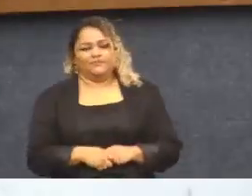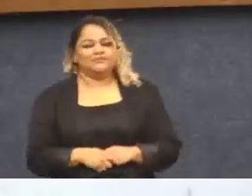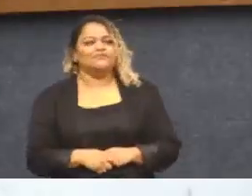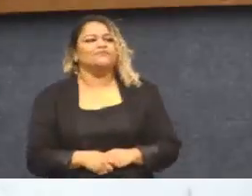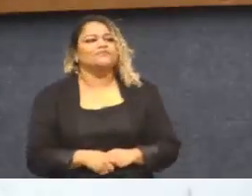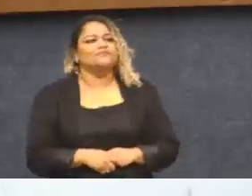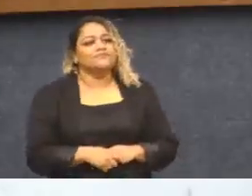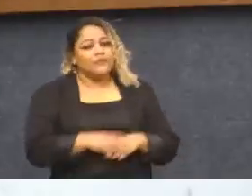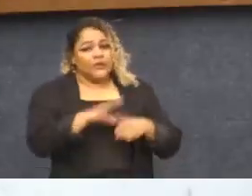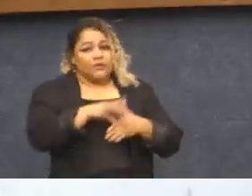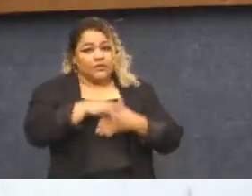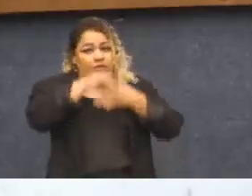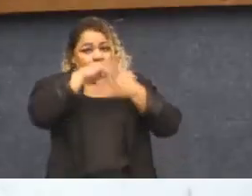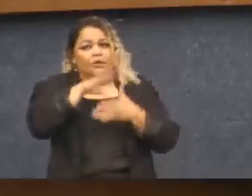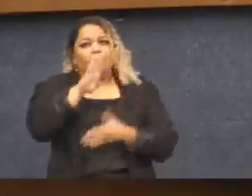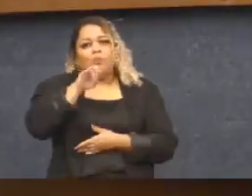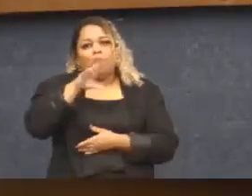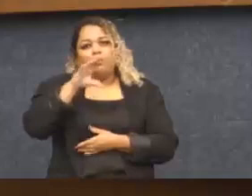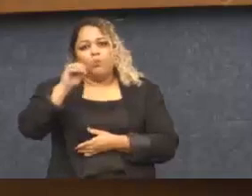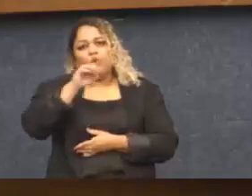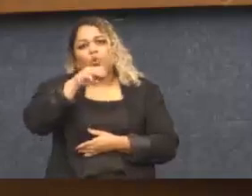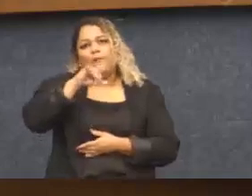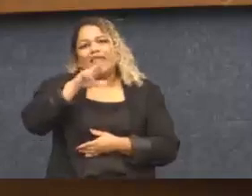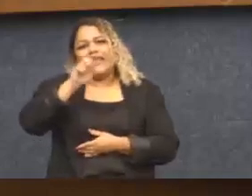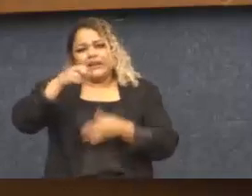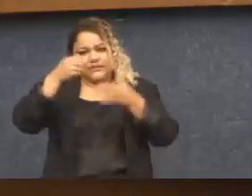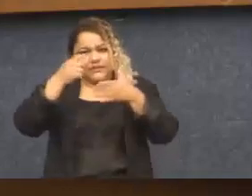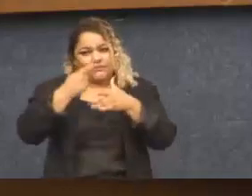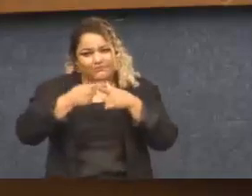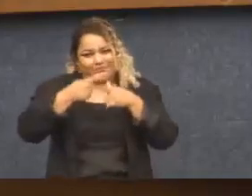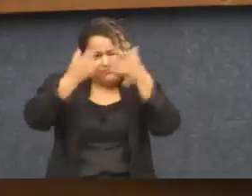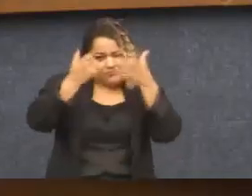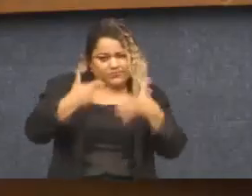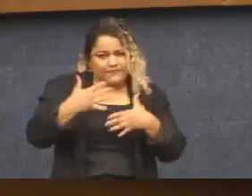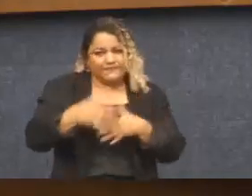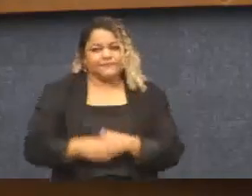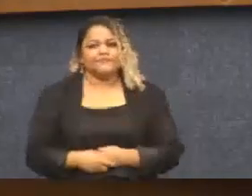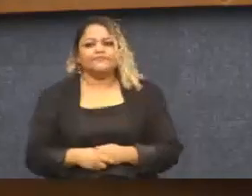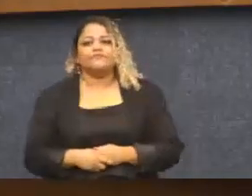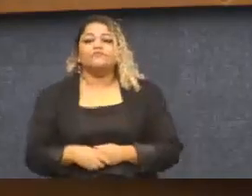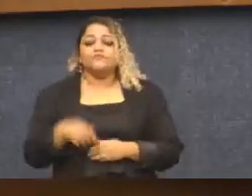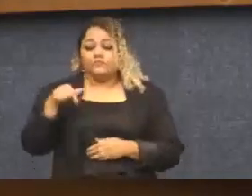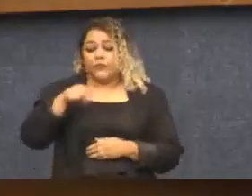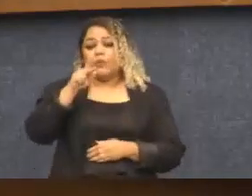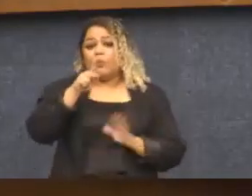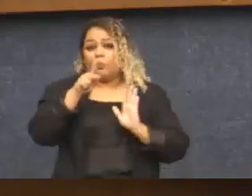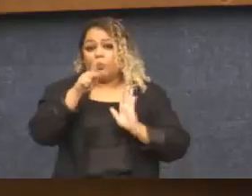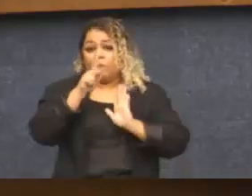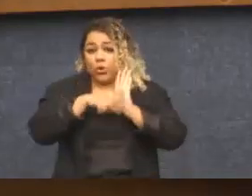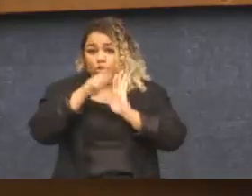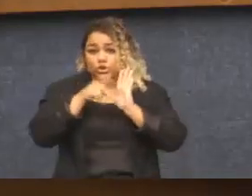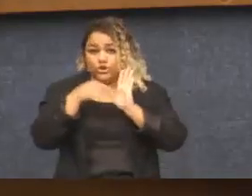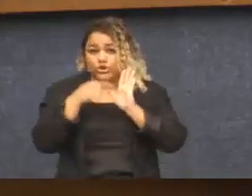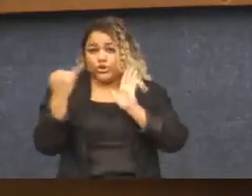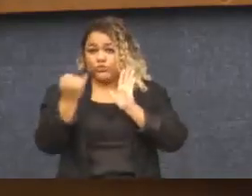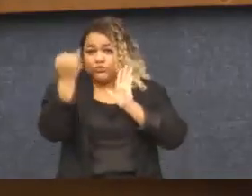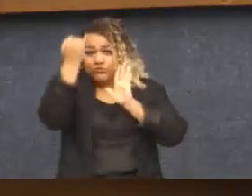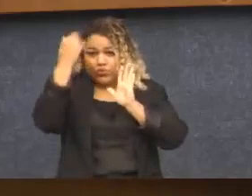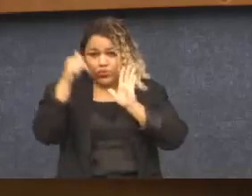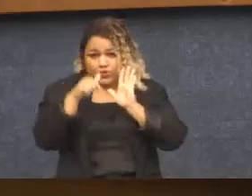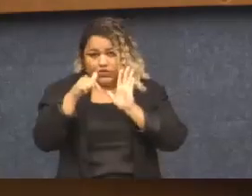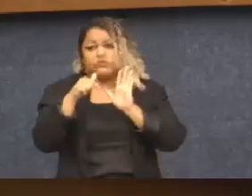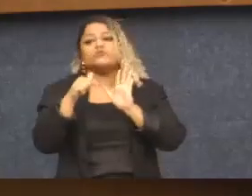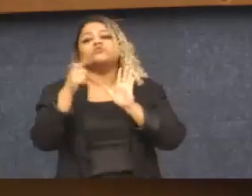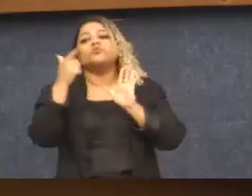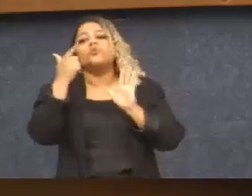Obrigado, vereador, para encaminhar. Bruno Miranda. Projeto importante que, de fato, vai trazer condições para que os permissionários